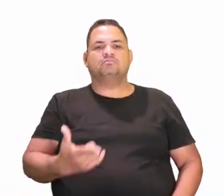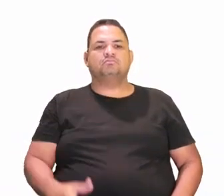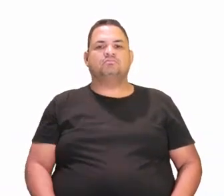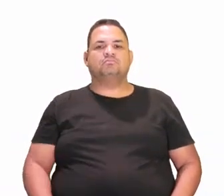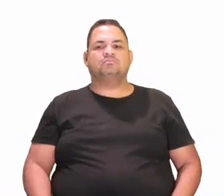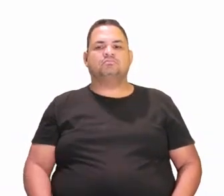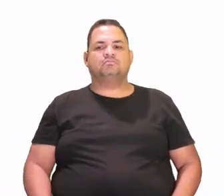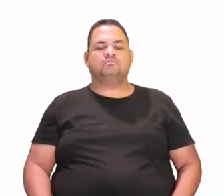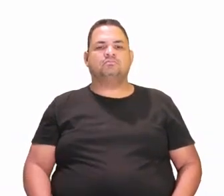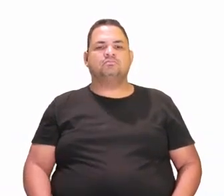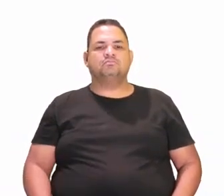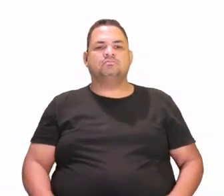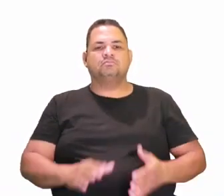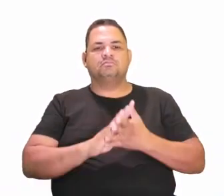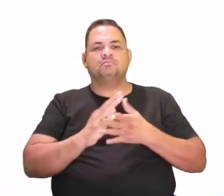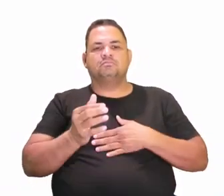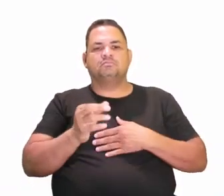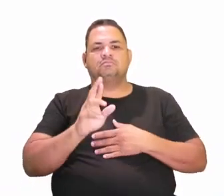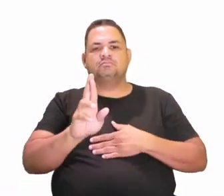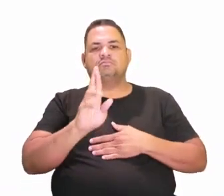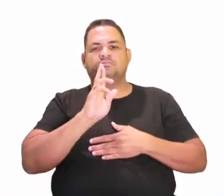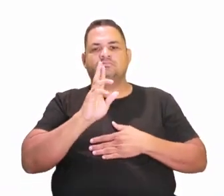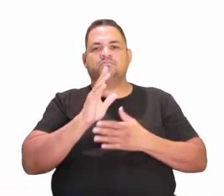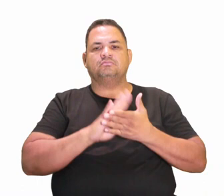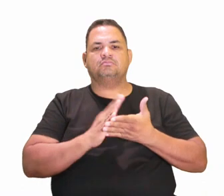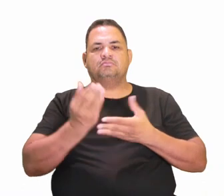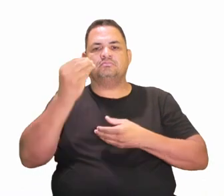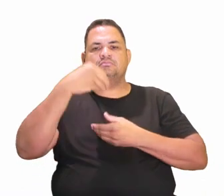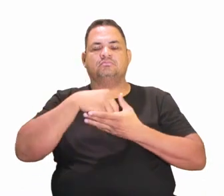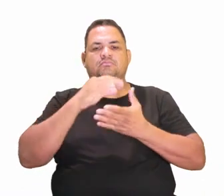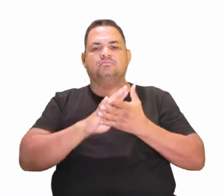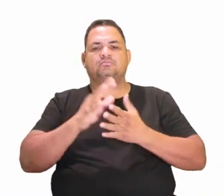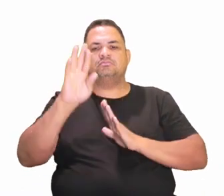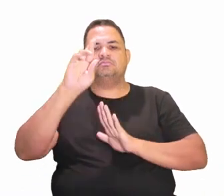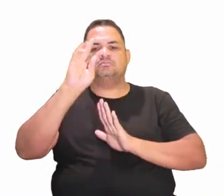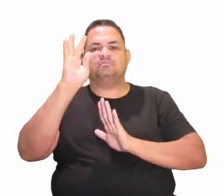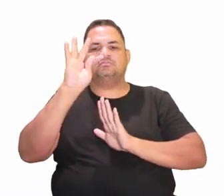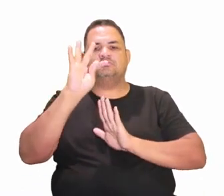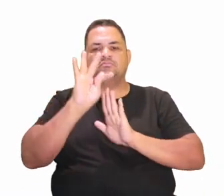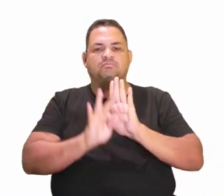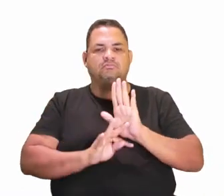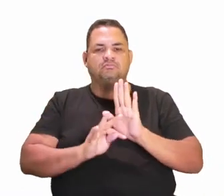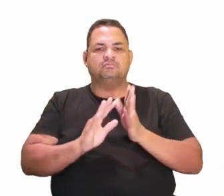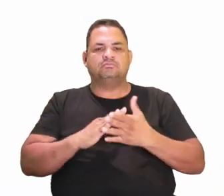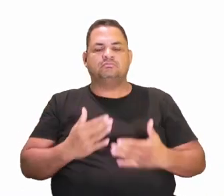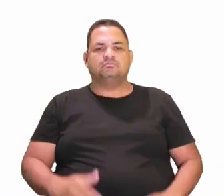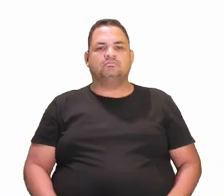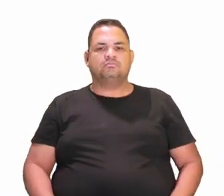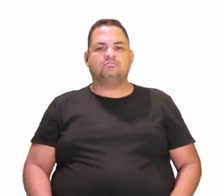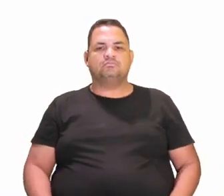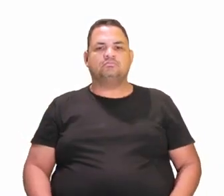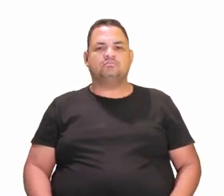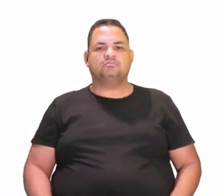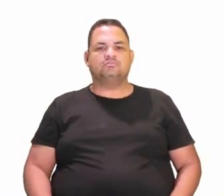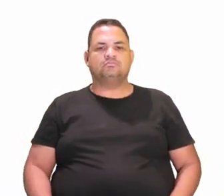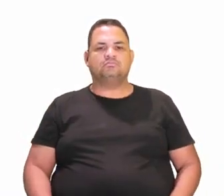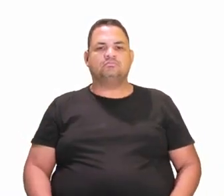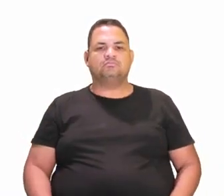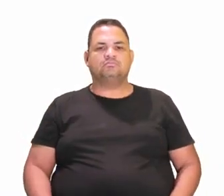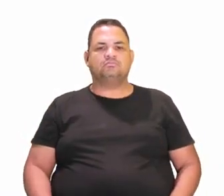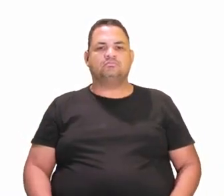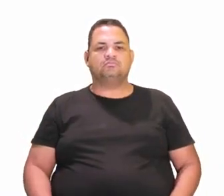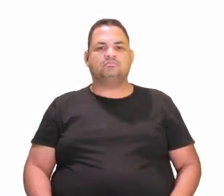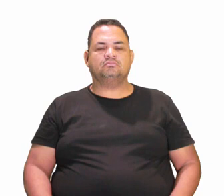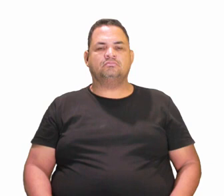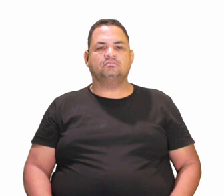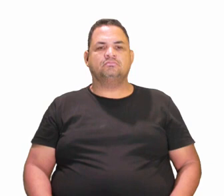que você vai responder de acordo com o que está lá no texto. Então assinale a única questão incorreta sobre o Kwanzaa, ou Kwanzaa,